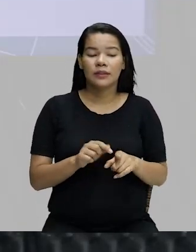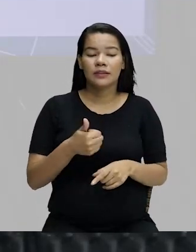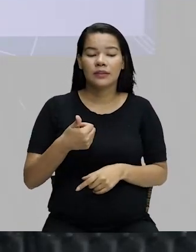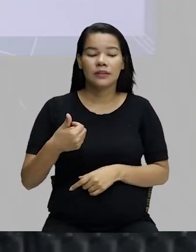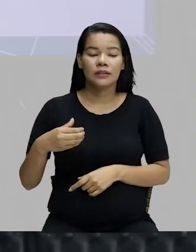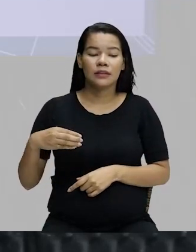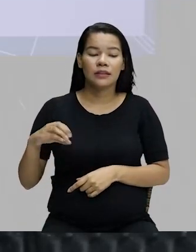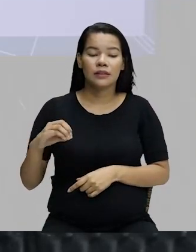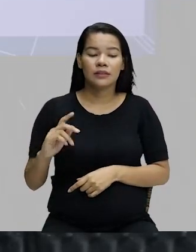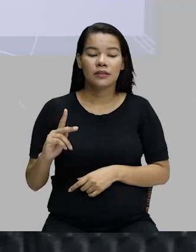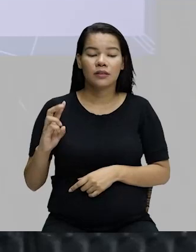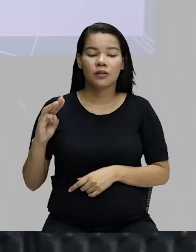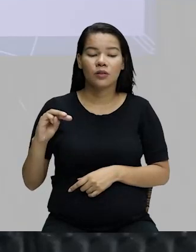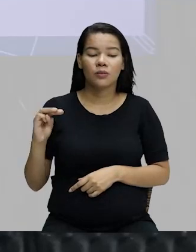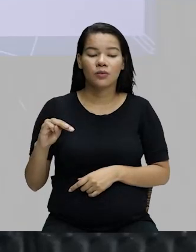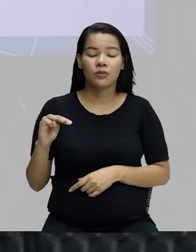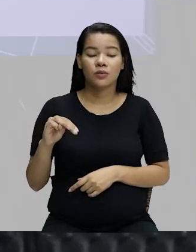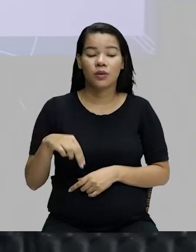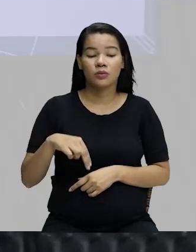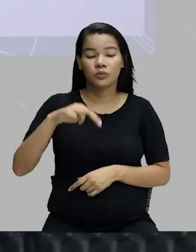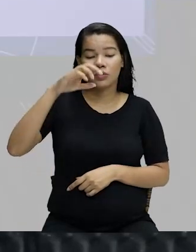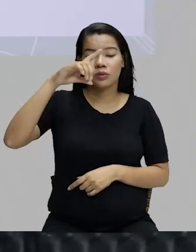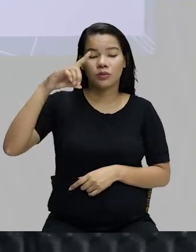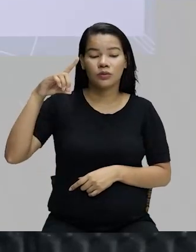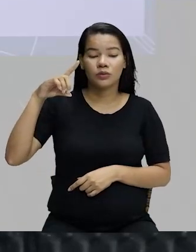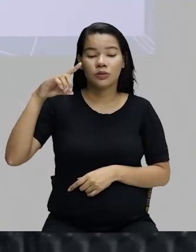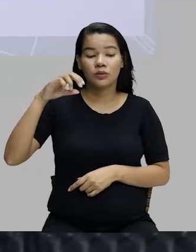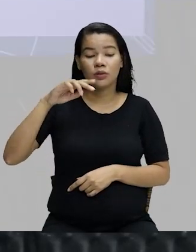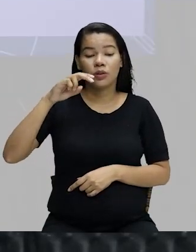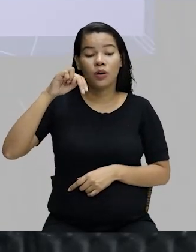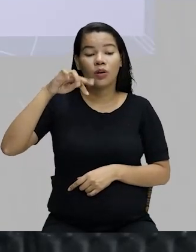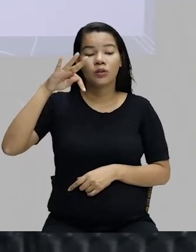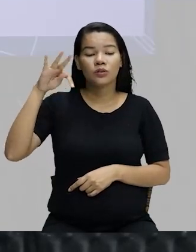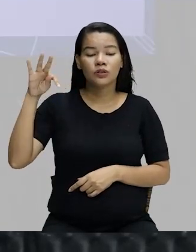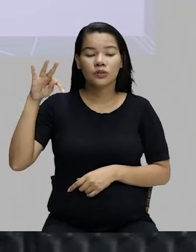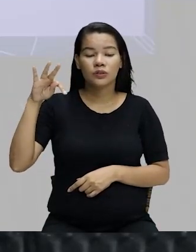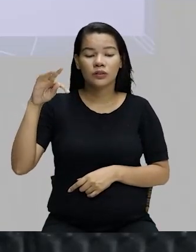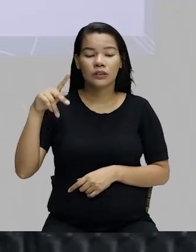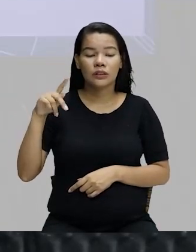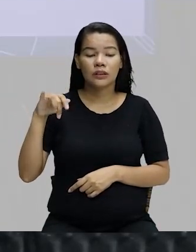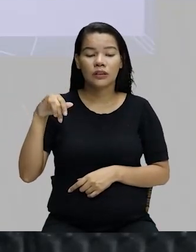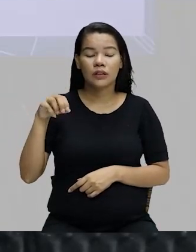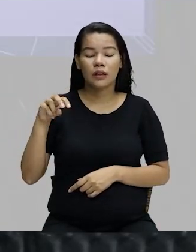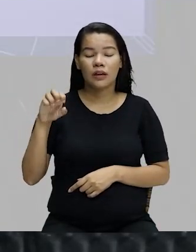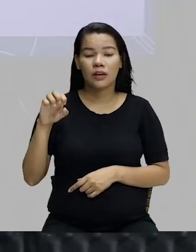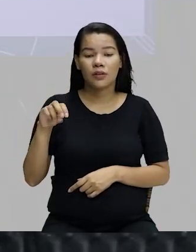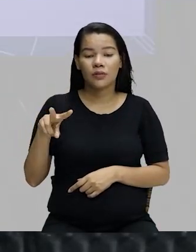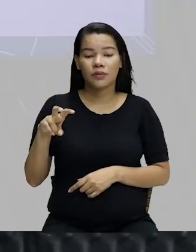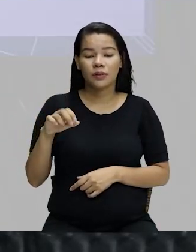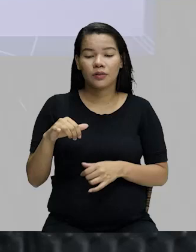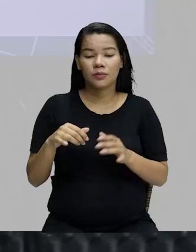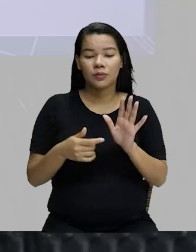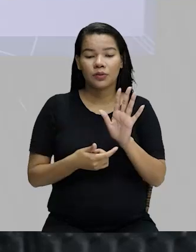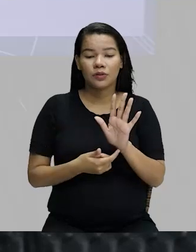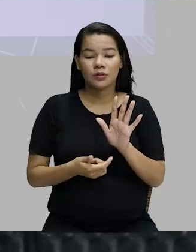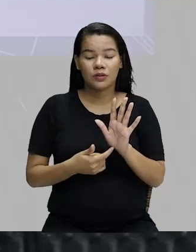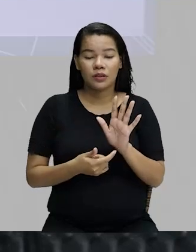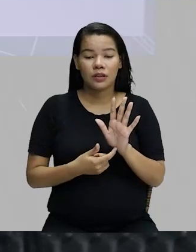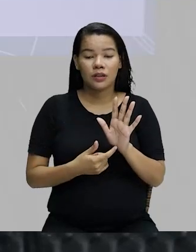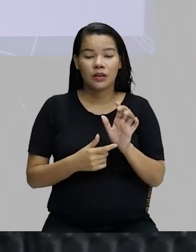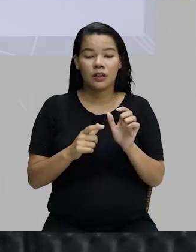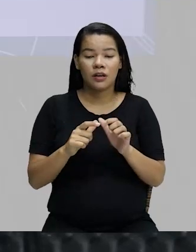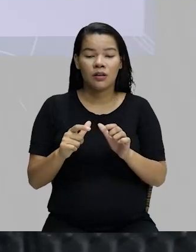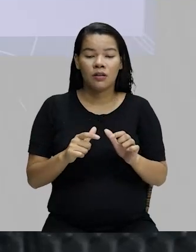no mapa, certo, a localização dessa usina nuclear. Tudo bem? Então